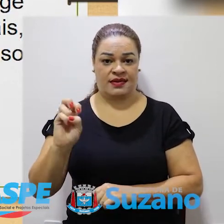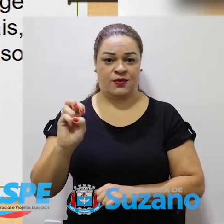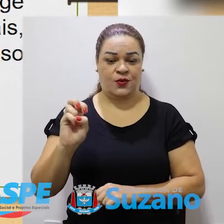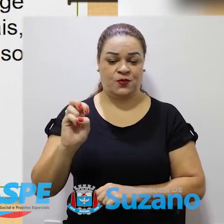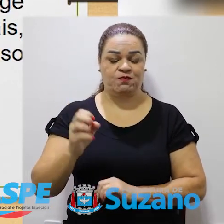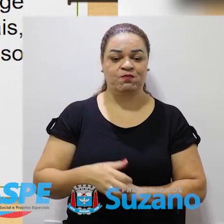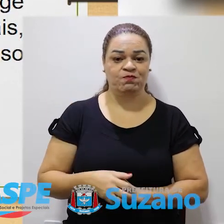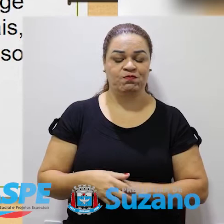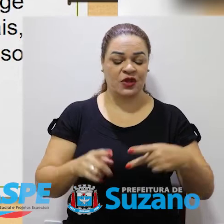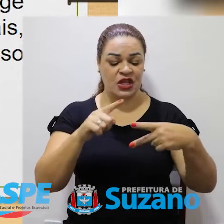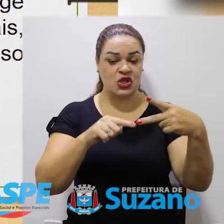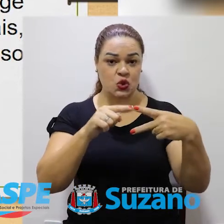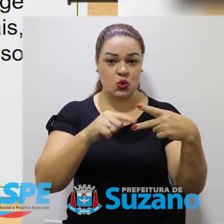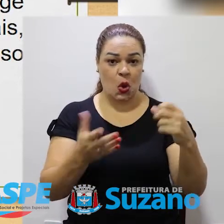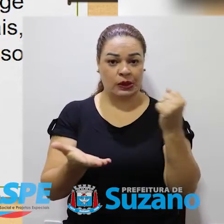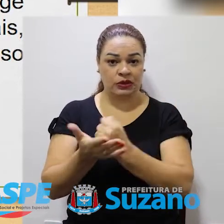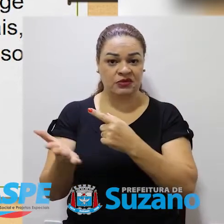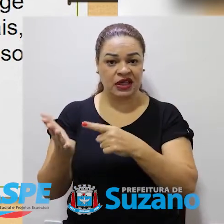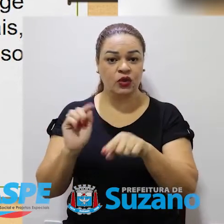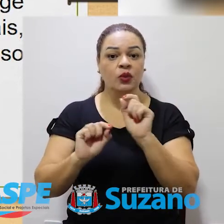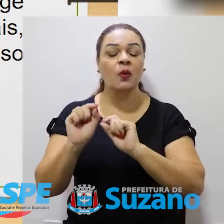lá, né, nesses dois documentos, a gente tem